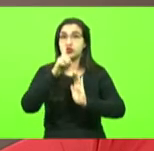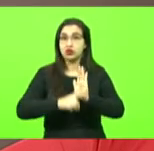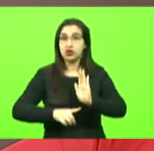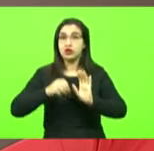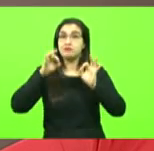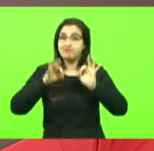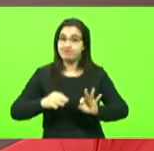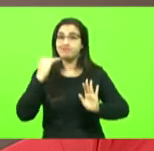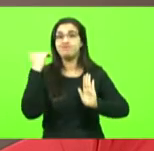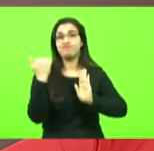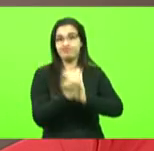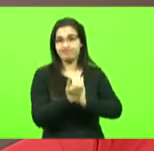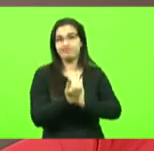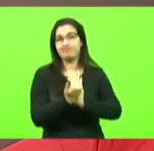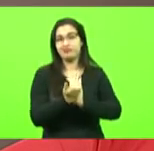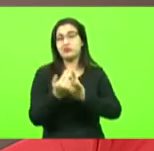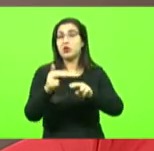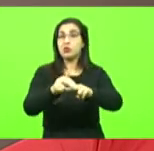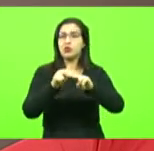garantidos. Por isso,